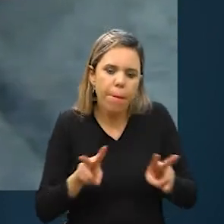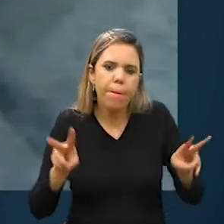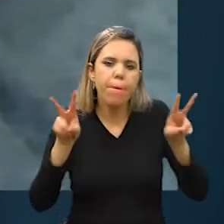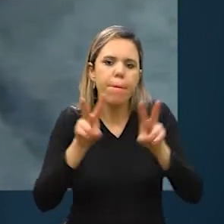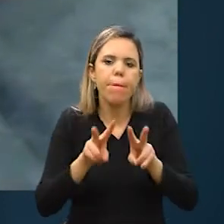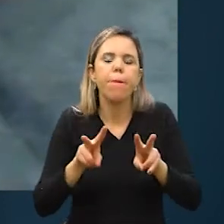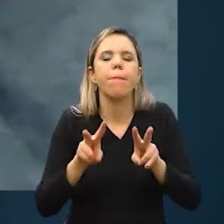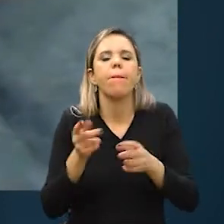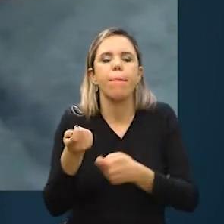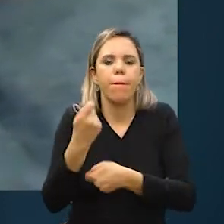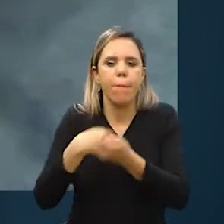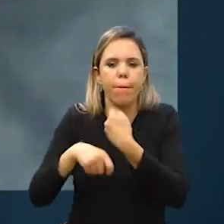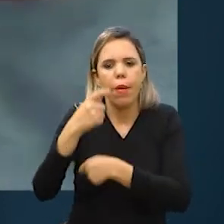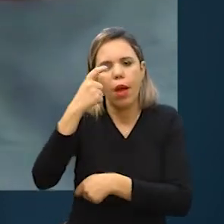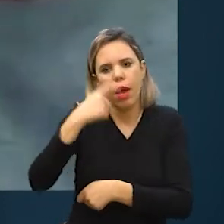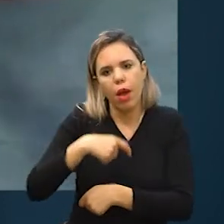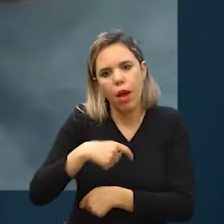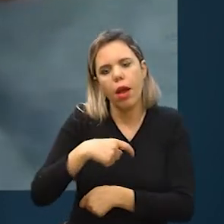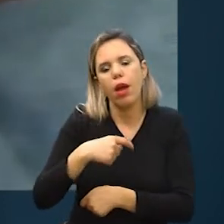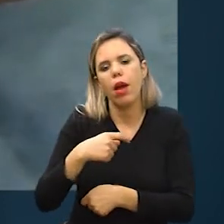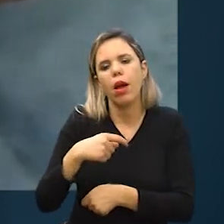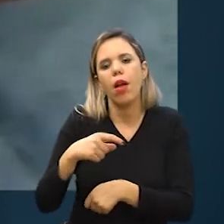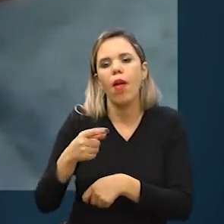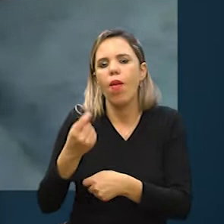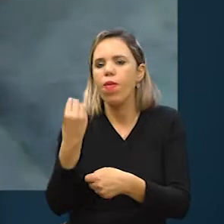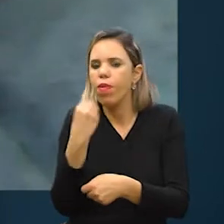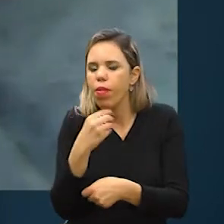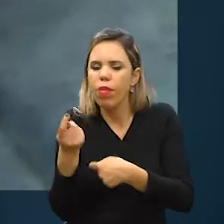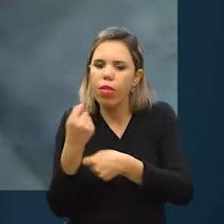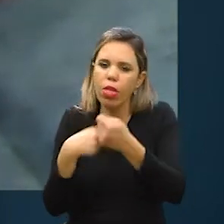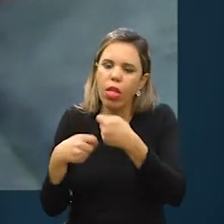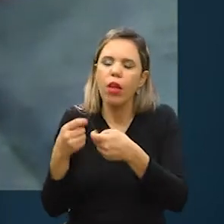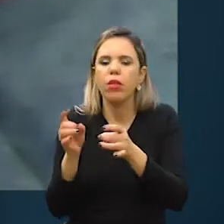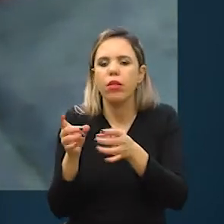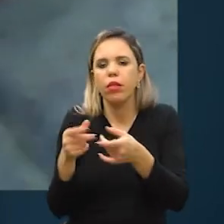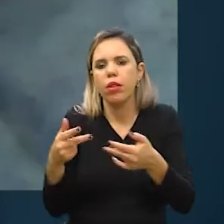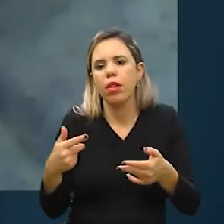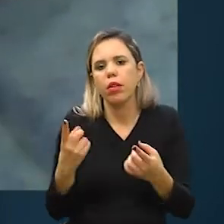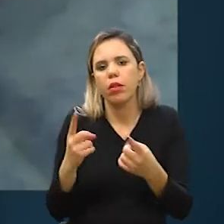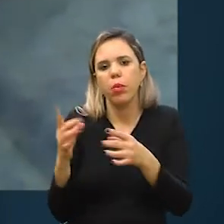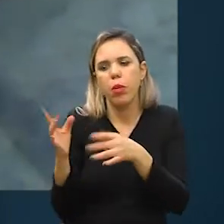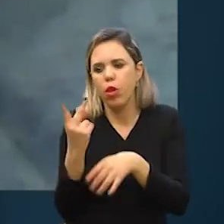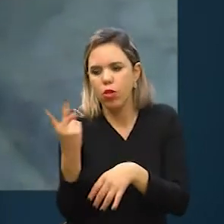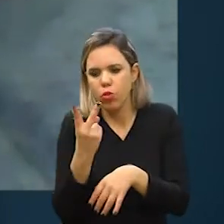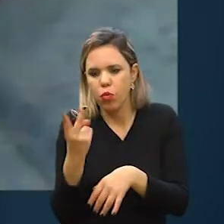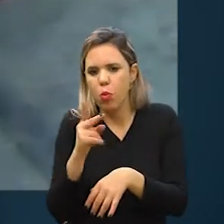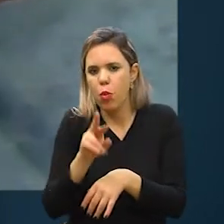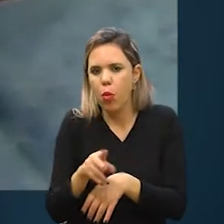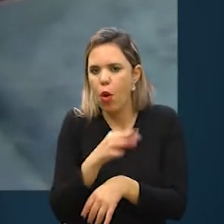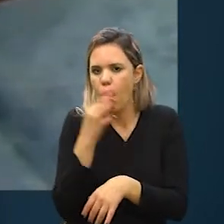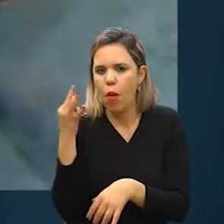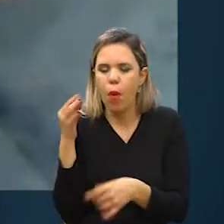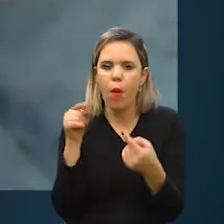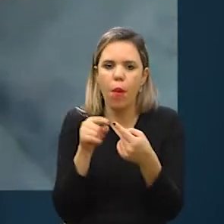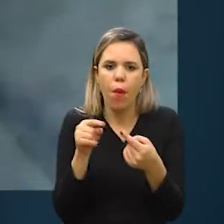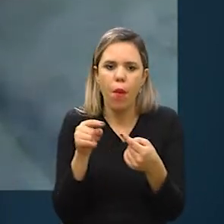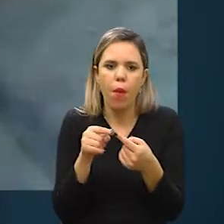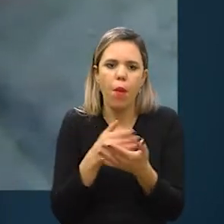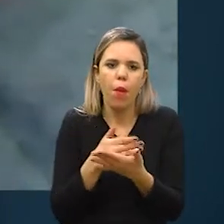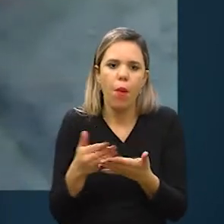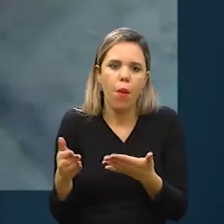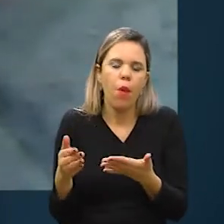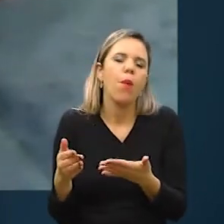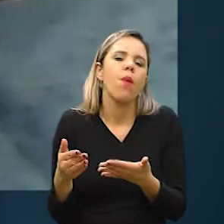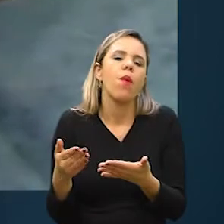visão mais administrativa, eu sou um pouco mais comercial. Então, esse casamento meu e do meu irmão foi muito bom.